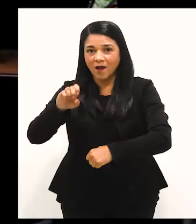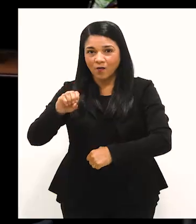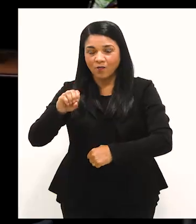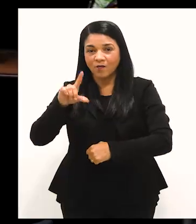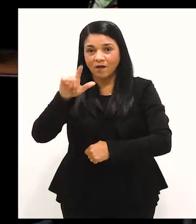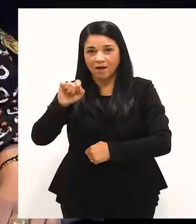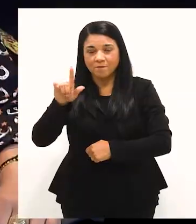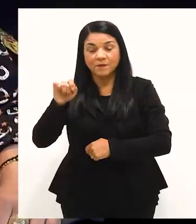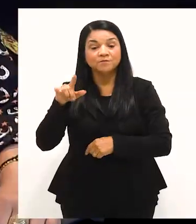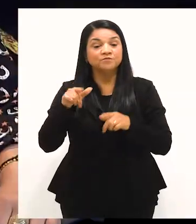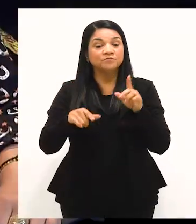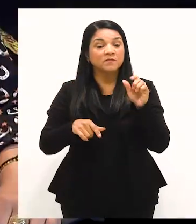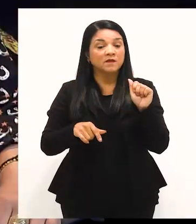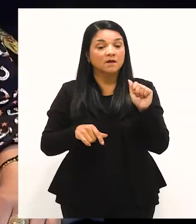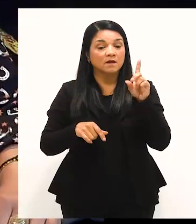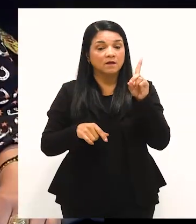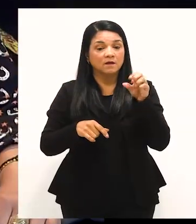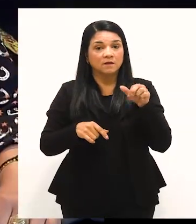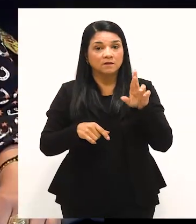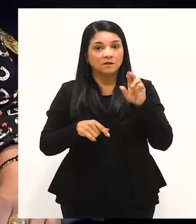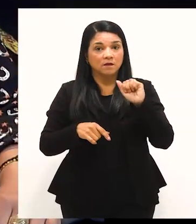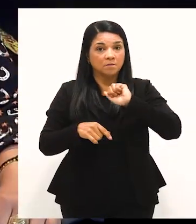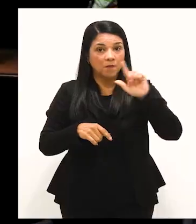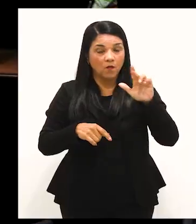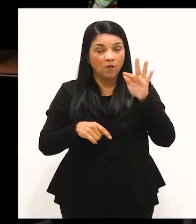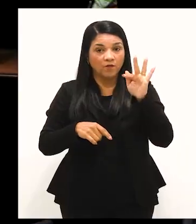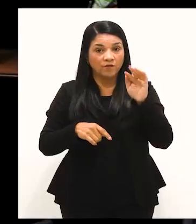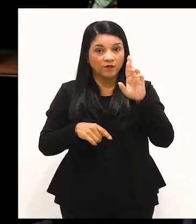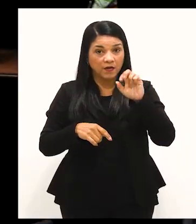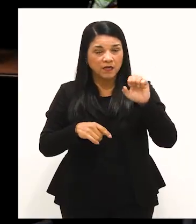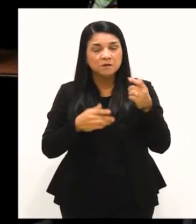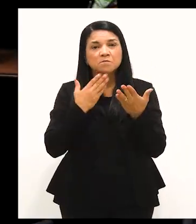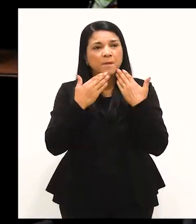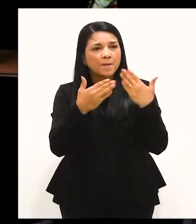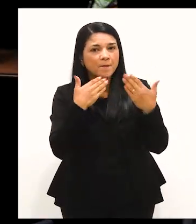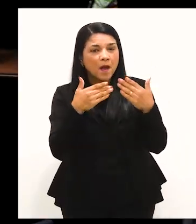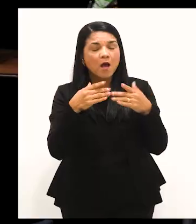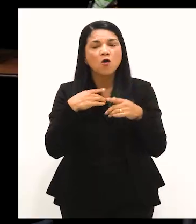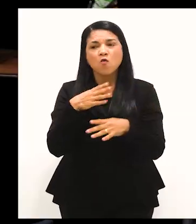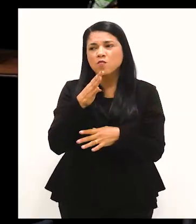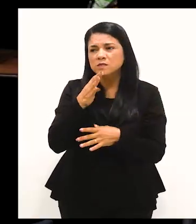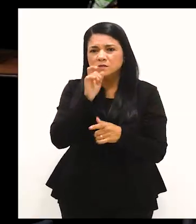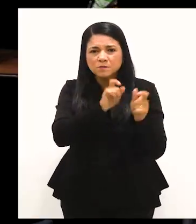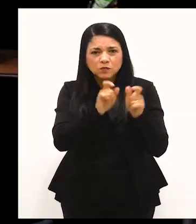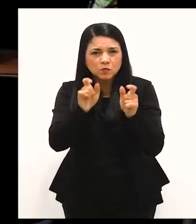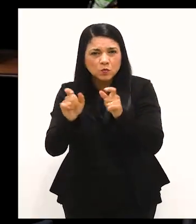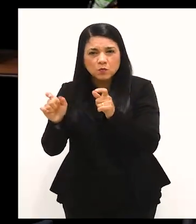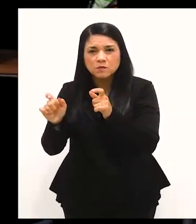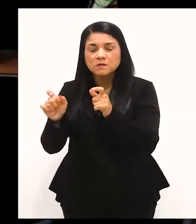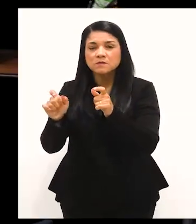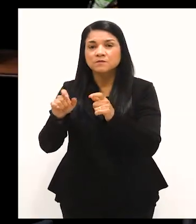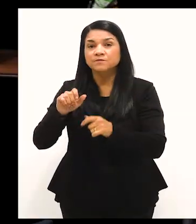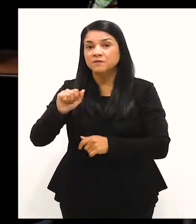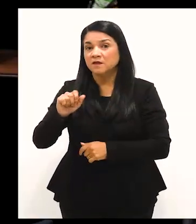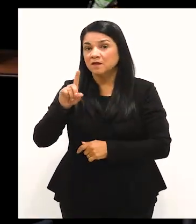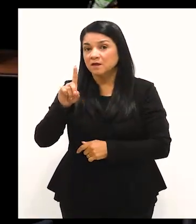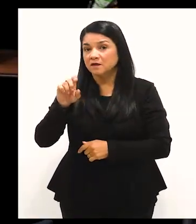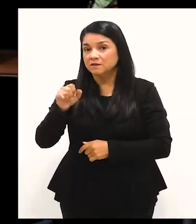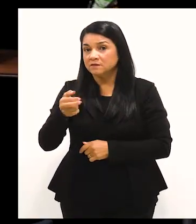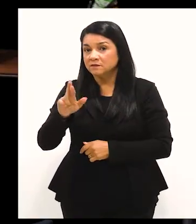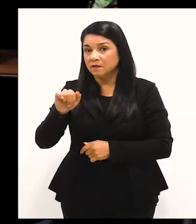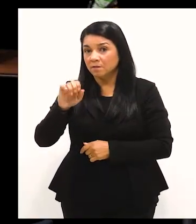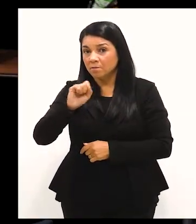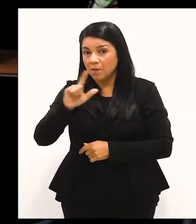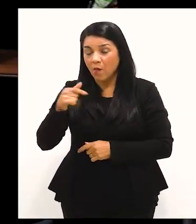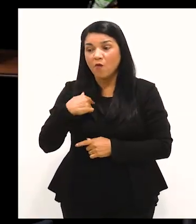Freire era o diretor, né? E aí, eu conheci Aderbal por intermédio de algumas outras pessoas, E aí eu